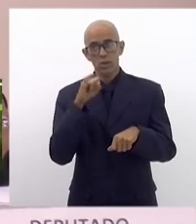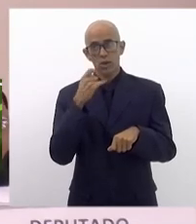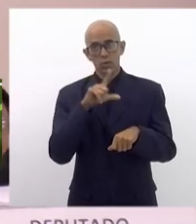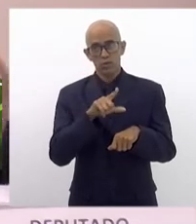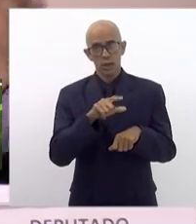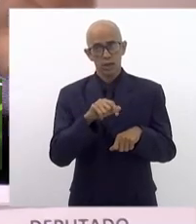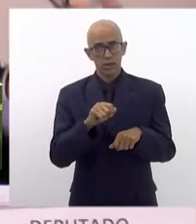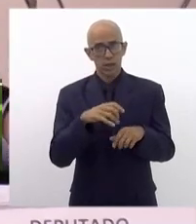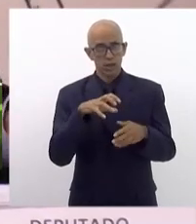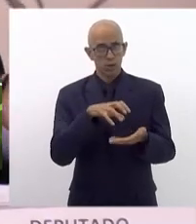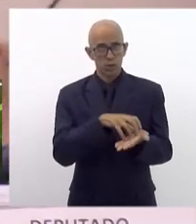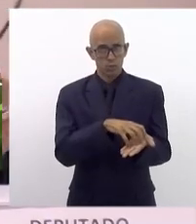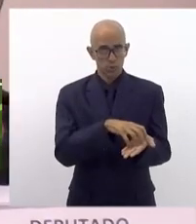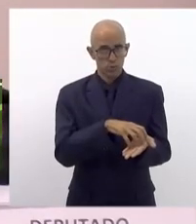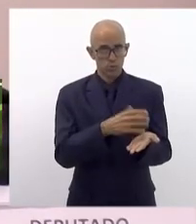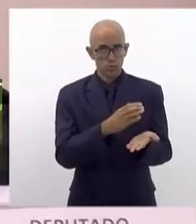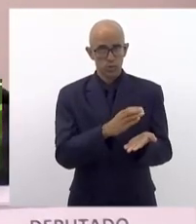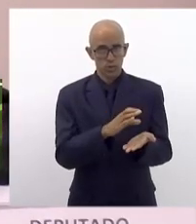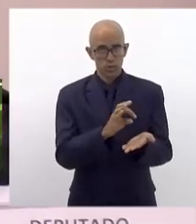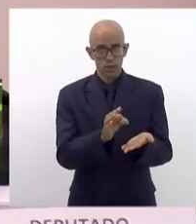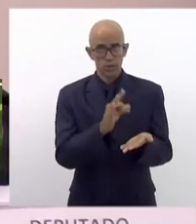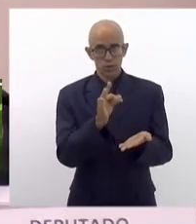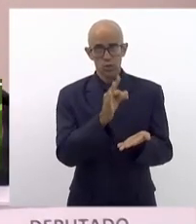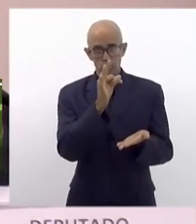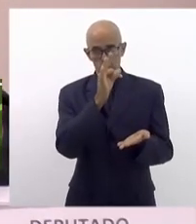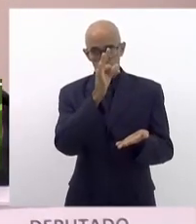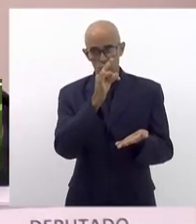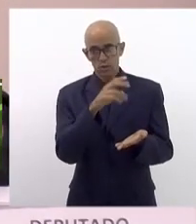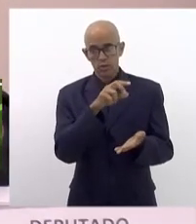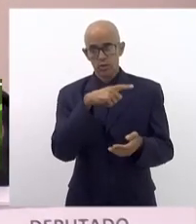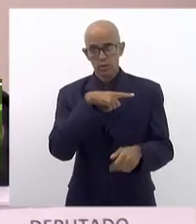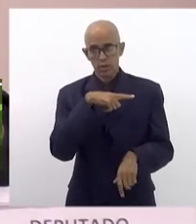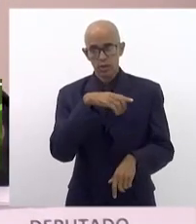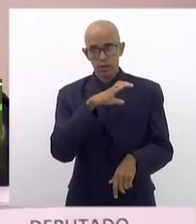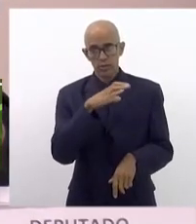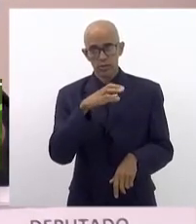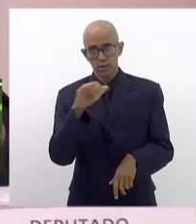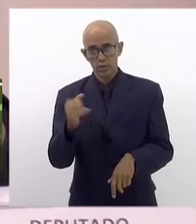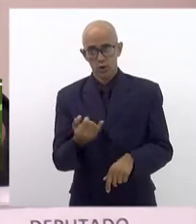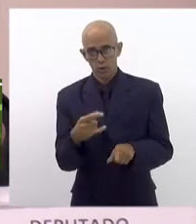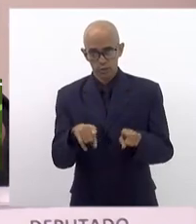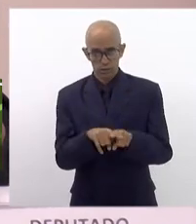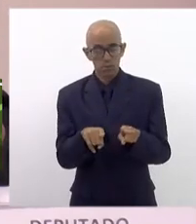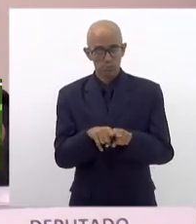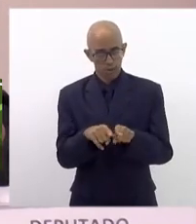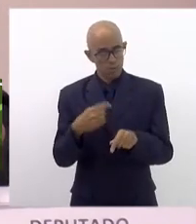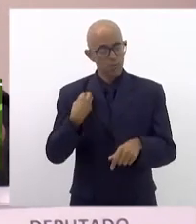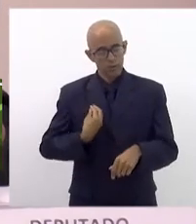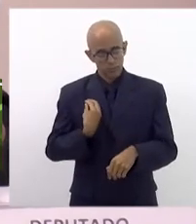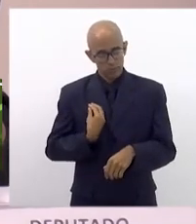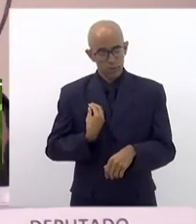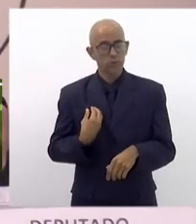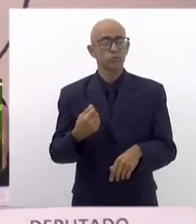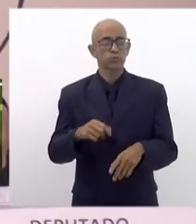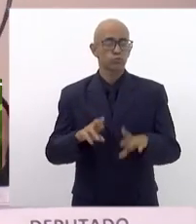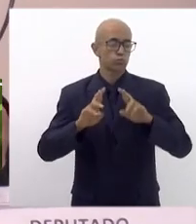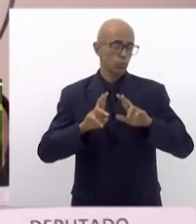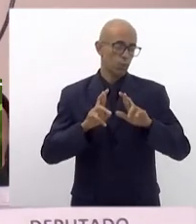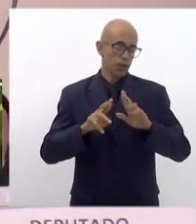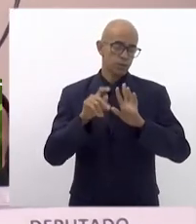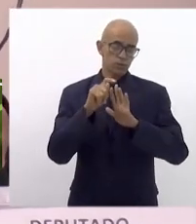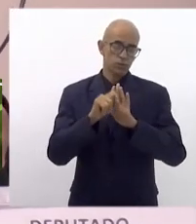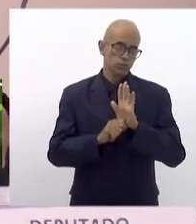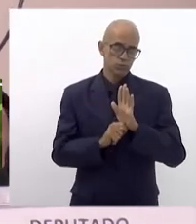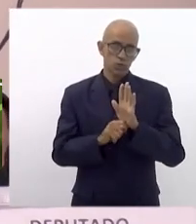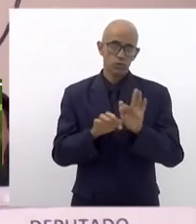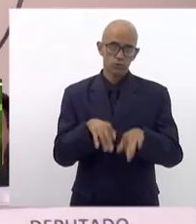Ciência e Tecnologia, que está colocando a CCJ também a par o tempo todo, que seja, enfim,